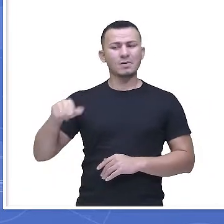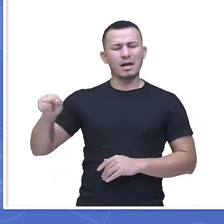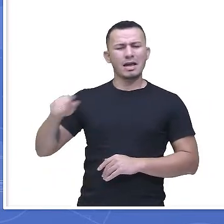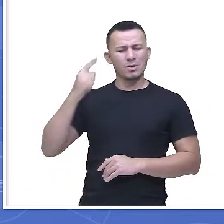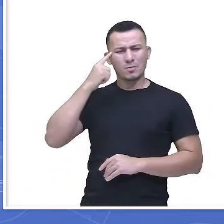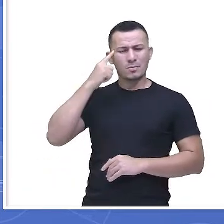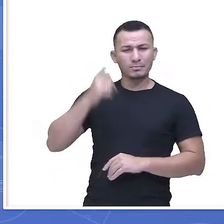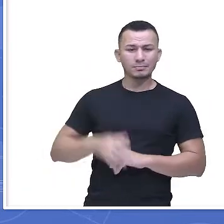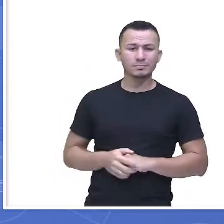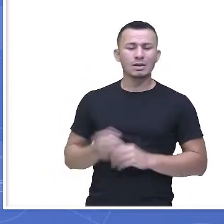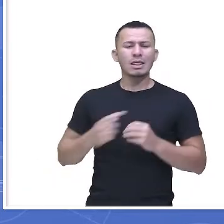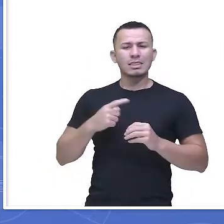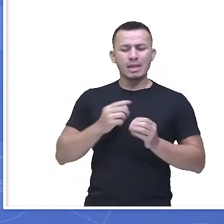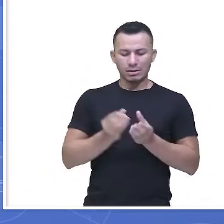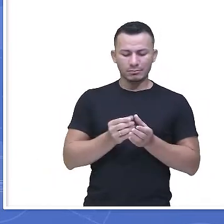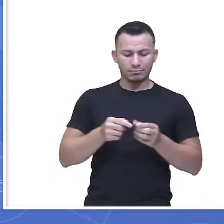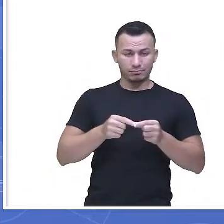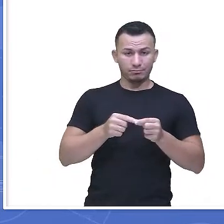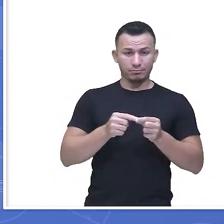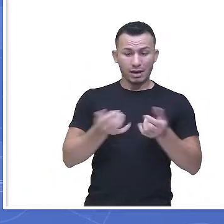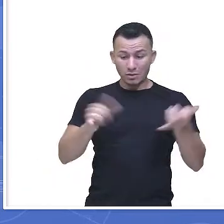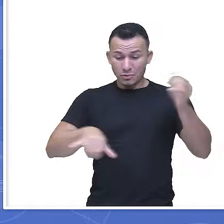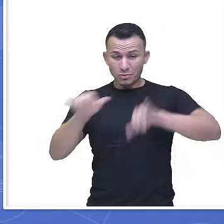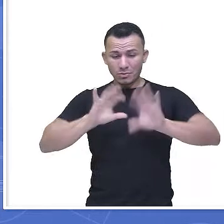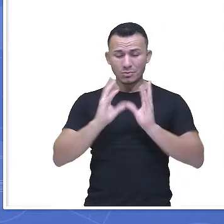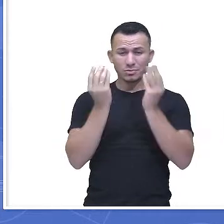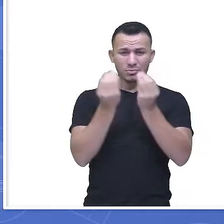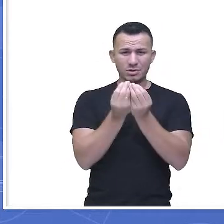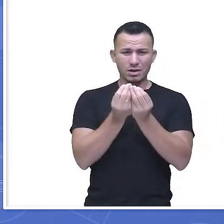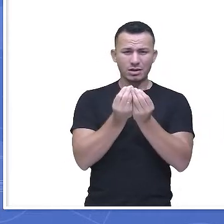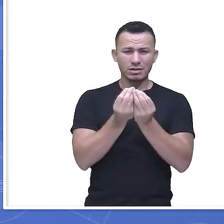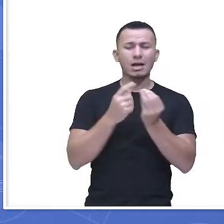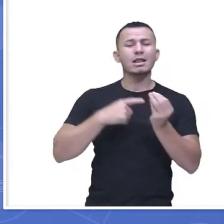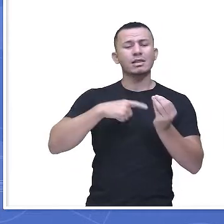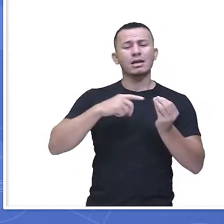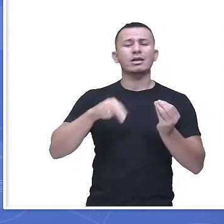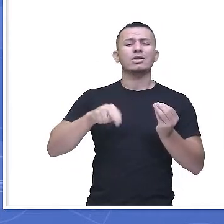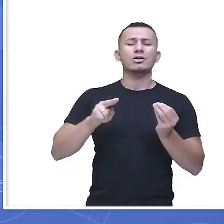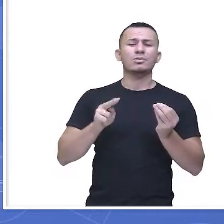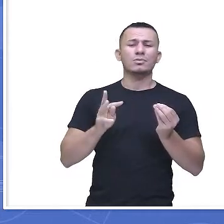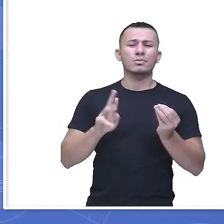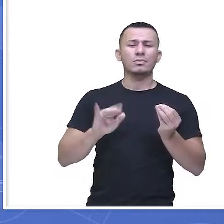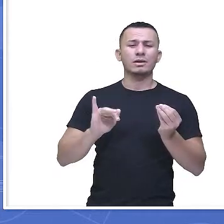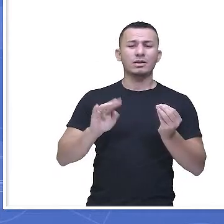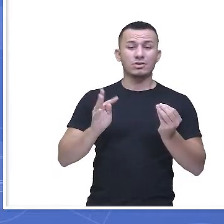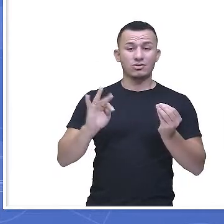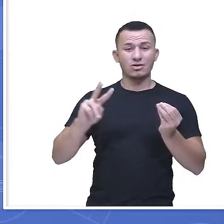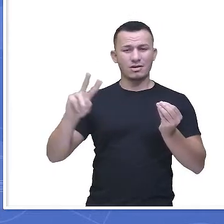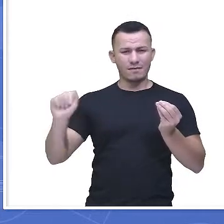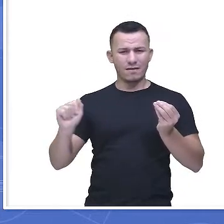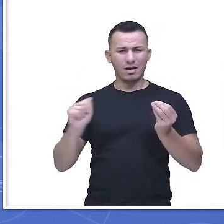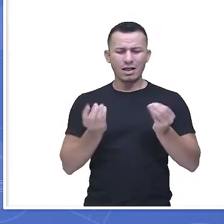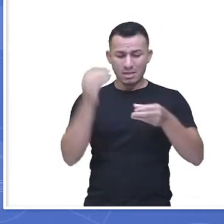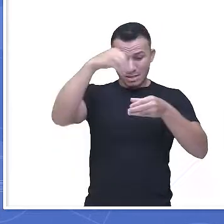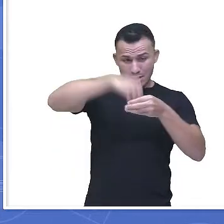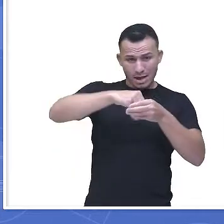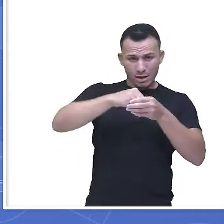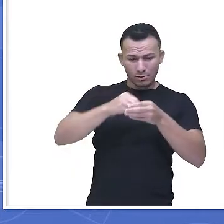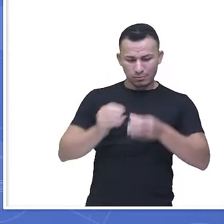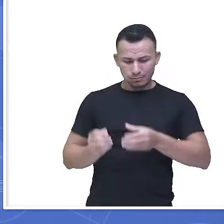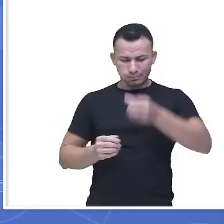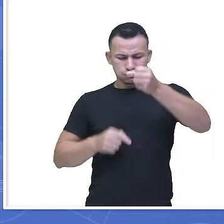frascos contendo substâncias nutritivas. Então, essa substância nutritiva, que ele chamava de